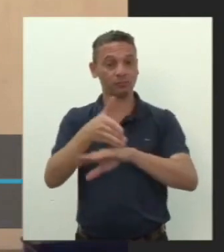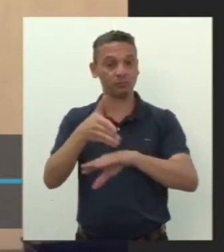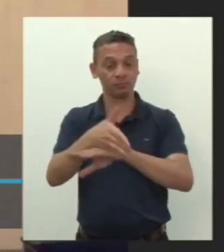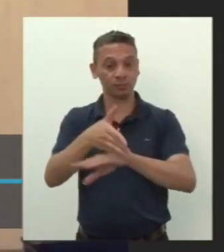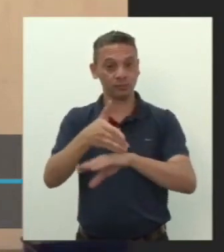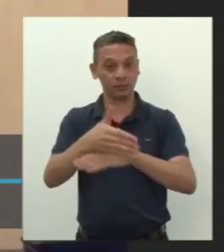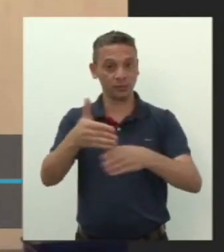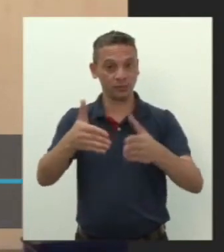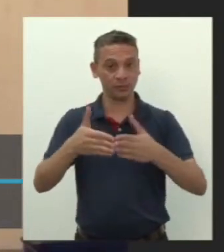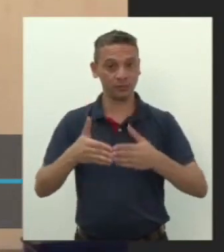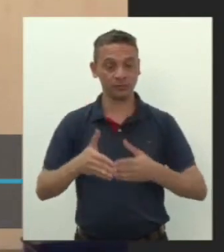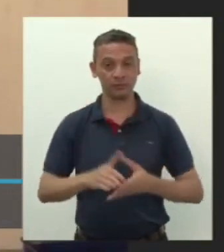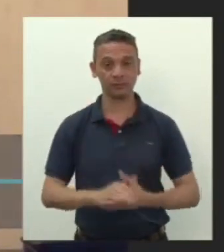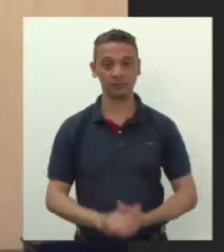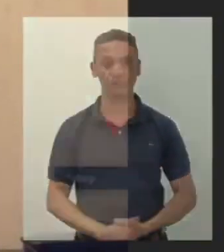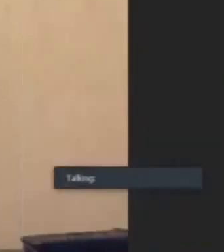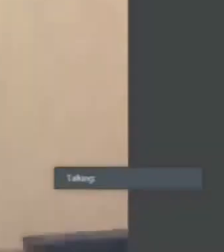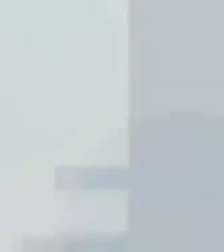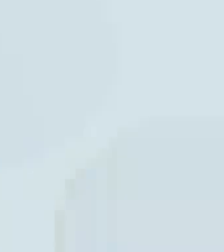no chat.